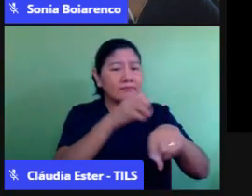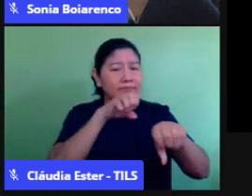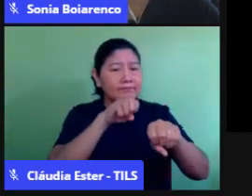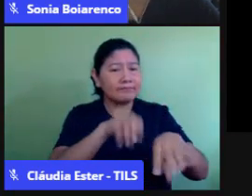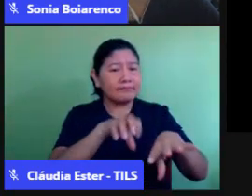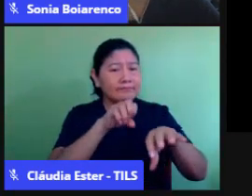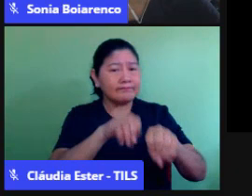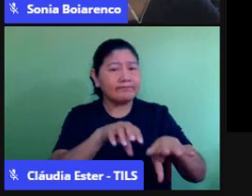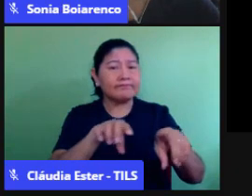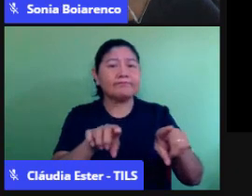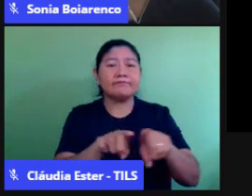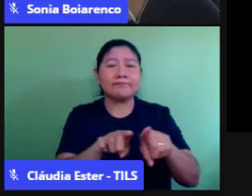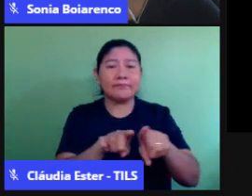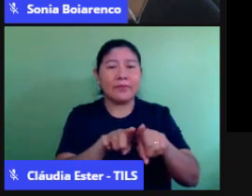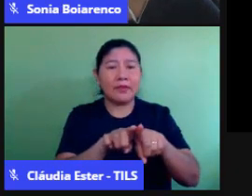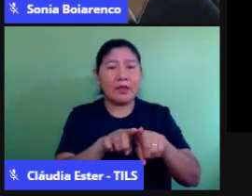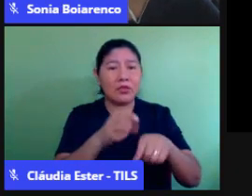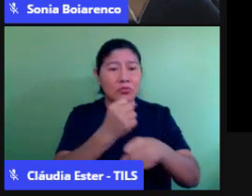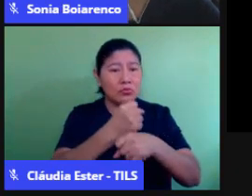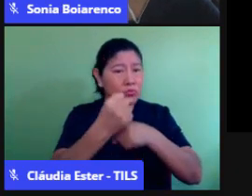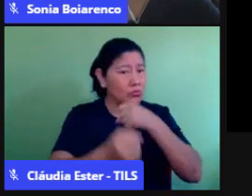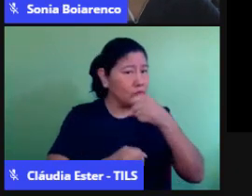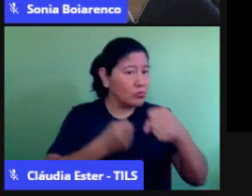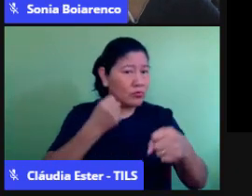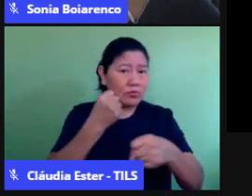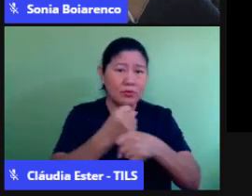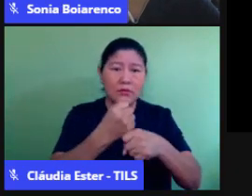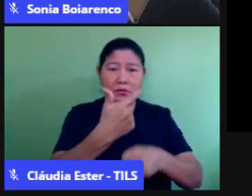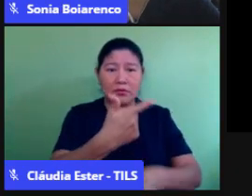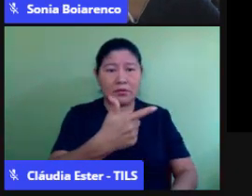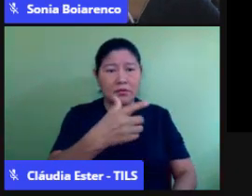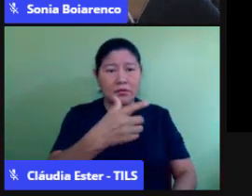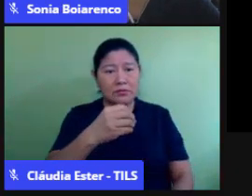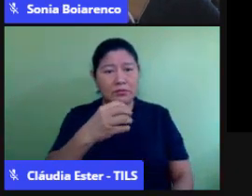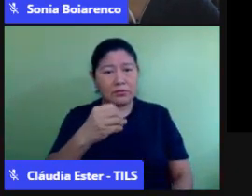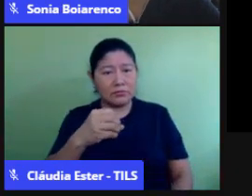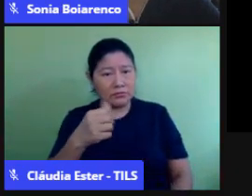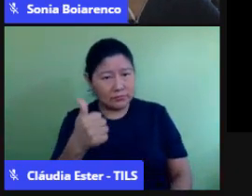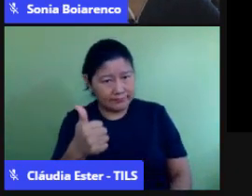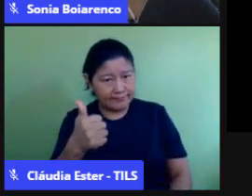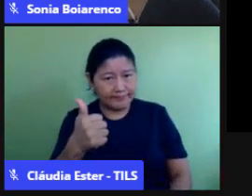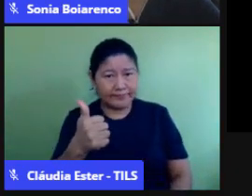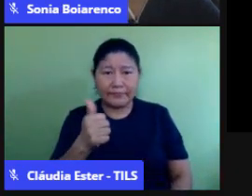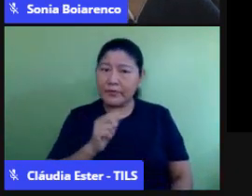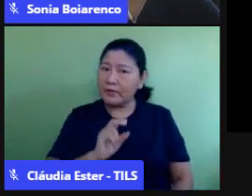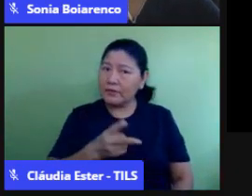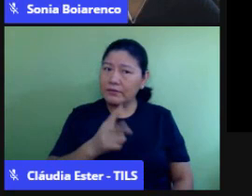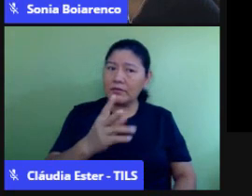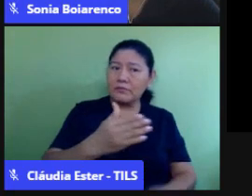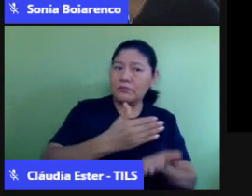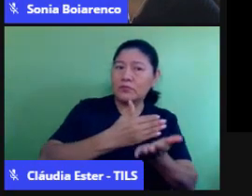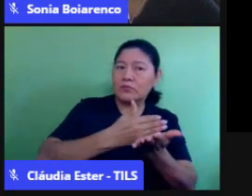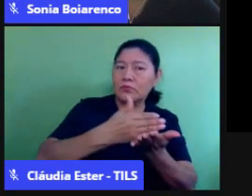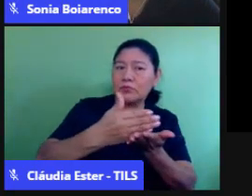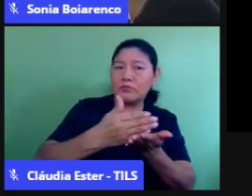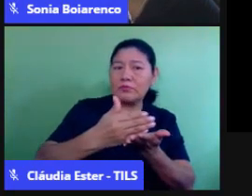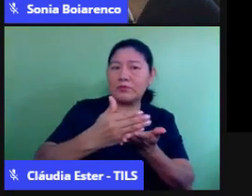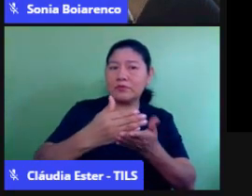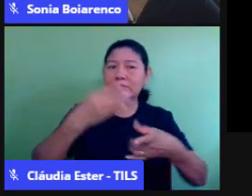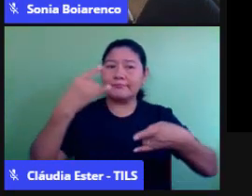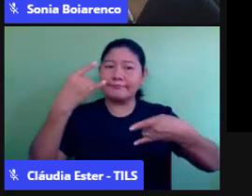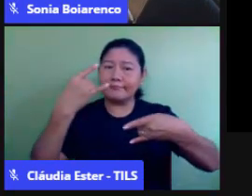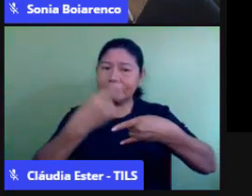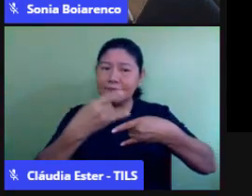da REME de 2001. E daí, sempre no início das nossas reflexões pedagógicas, nós